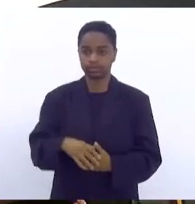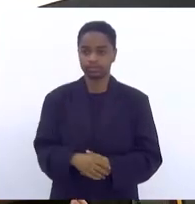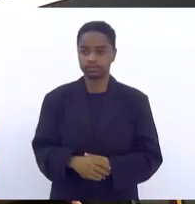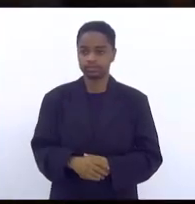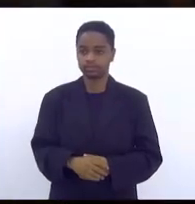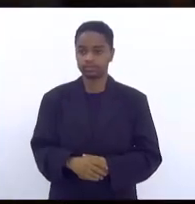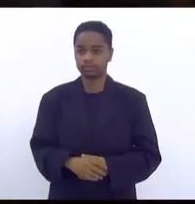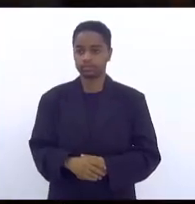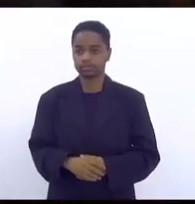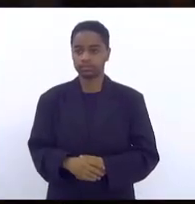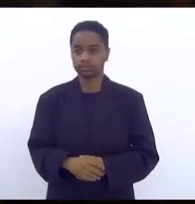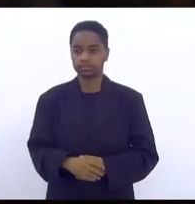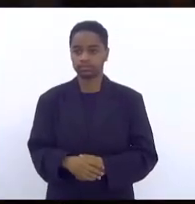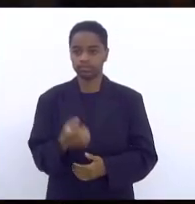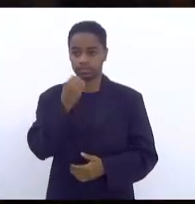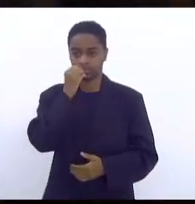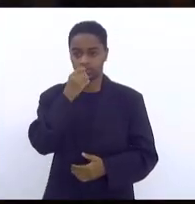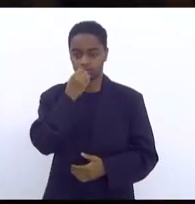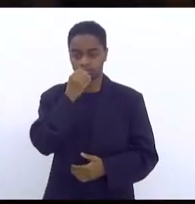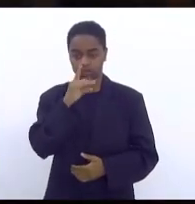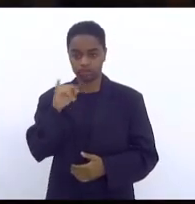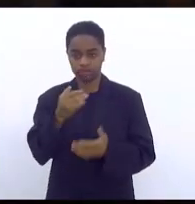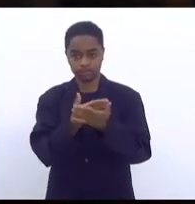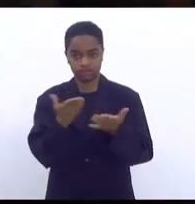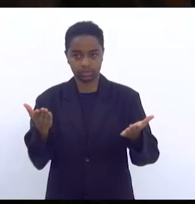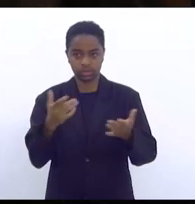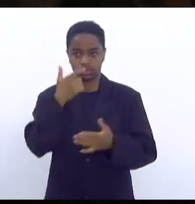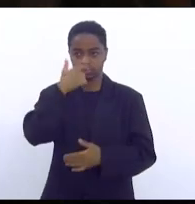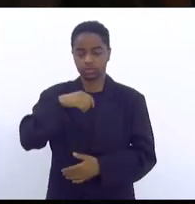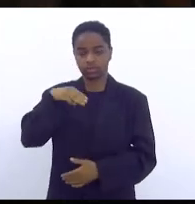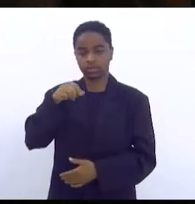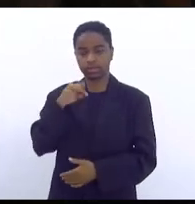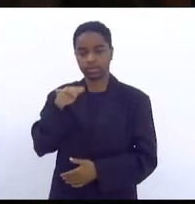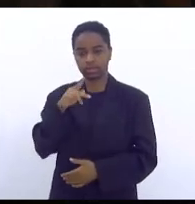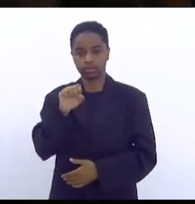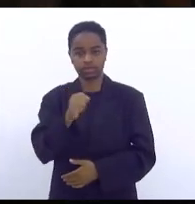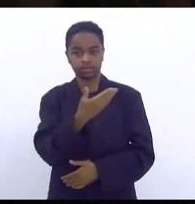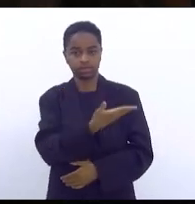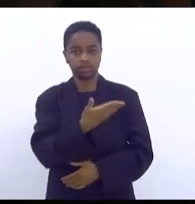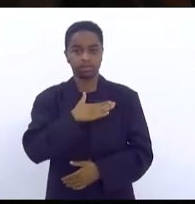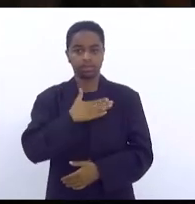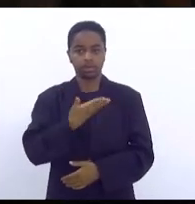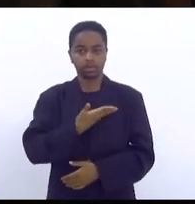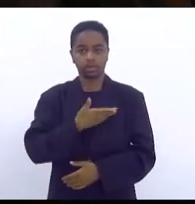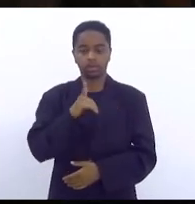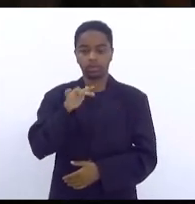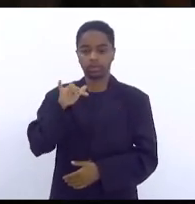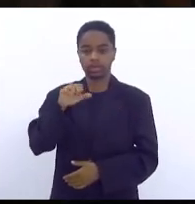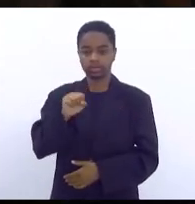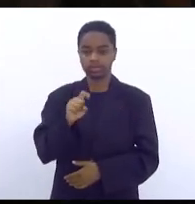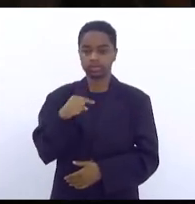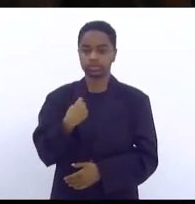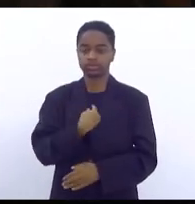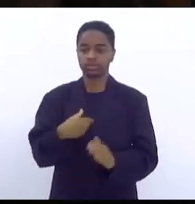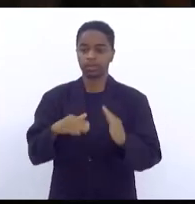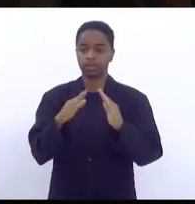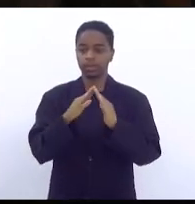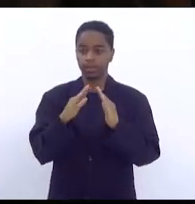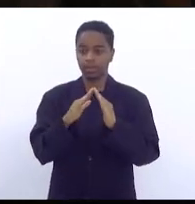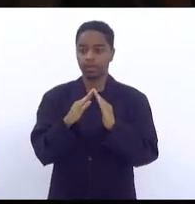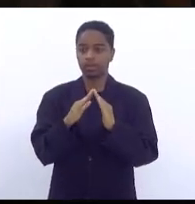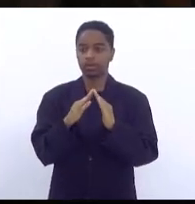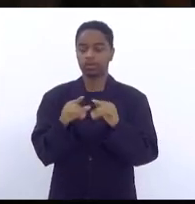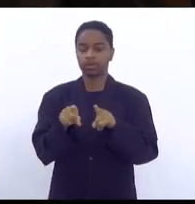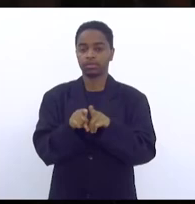e bom bo Bom dia a todos eu sou o Mateus esse aqui é o meu amigo luí Miguel nós somos moradores e